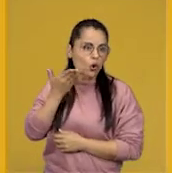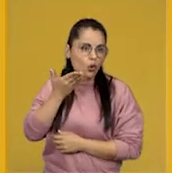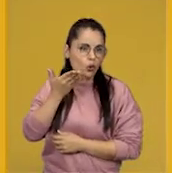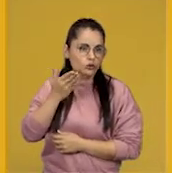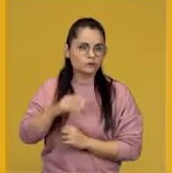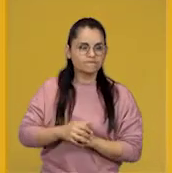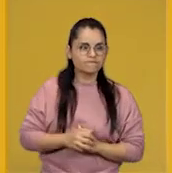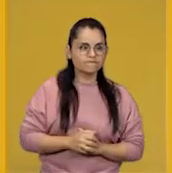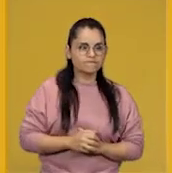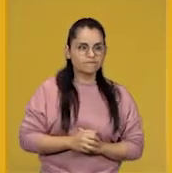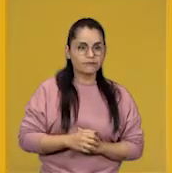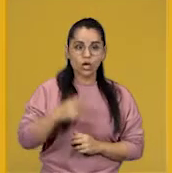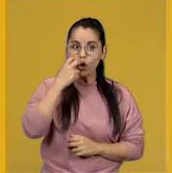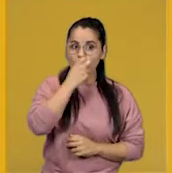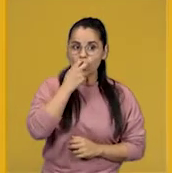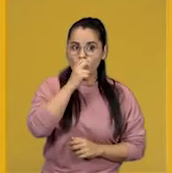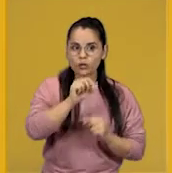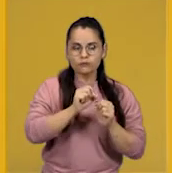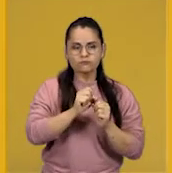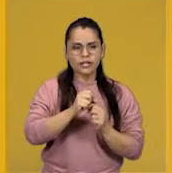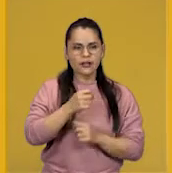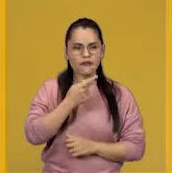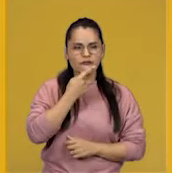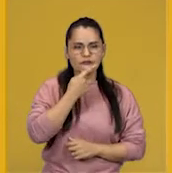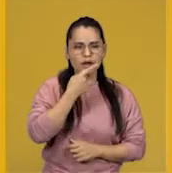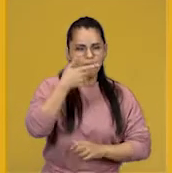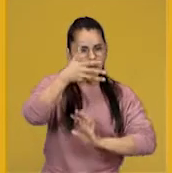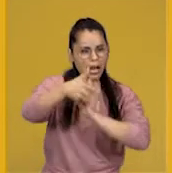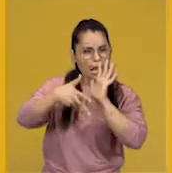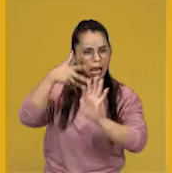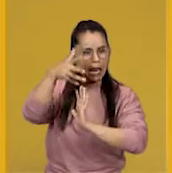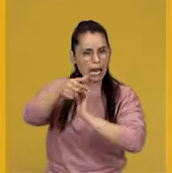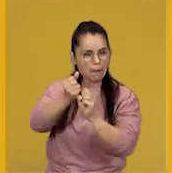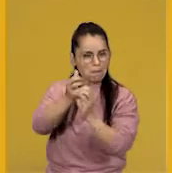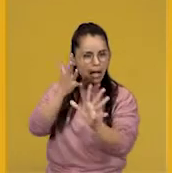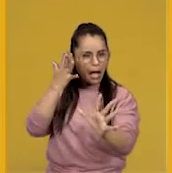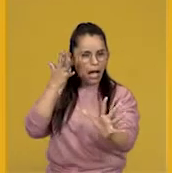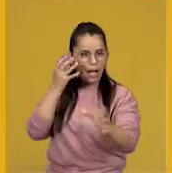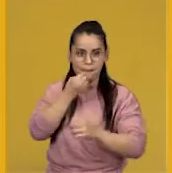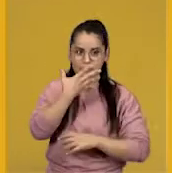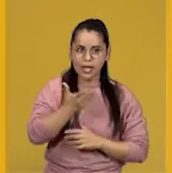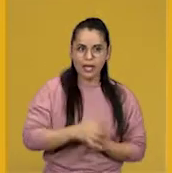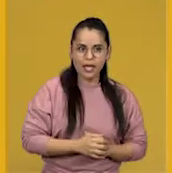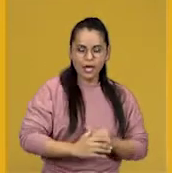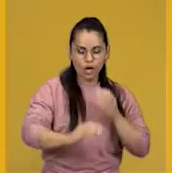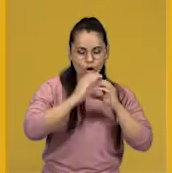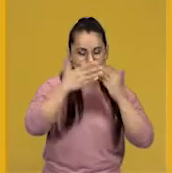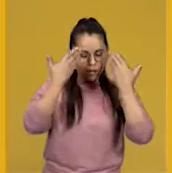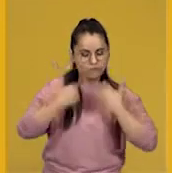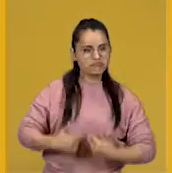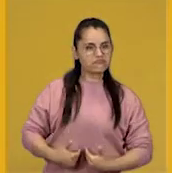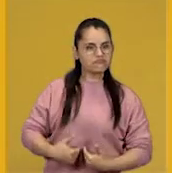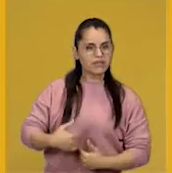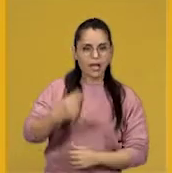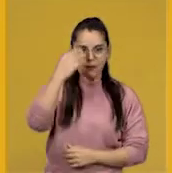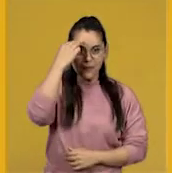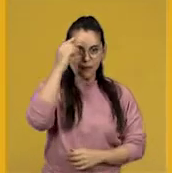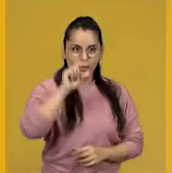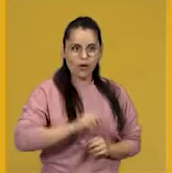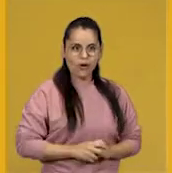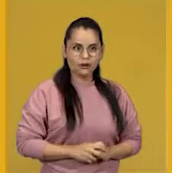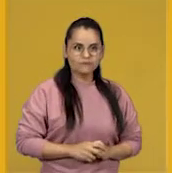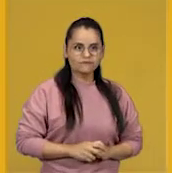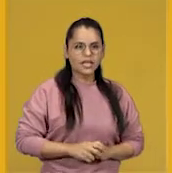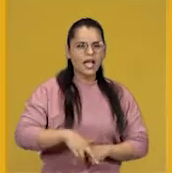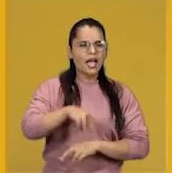hoje. Oratória, arte de falar bem, de se comunicar, uma expressão corporal, memória. A retórica